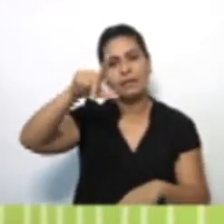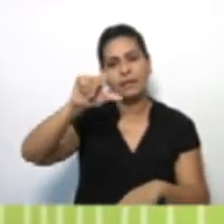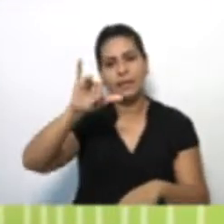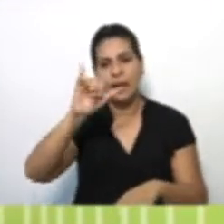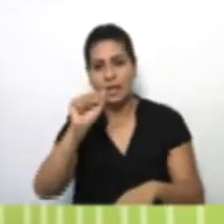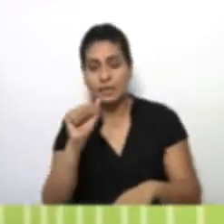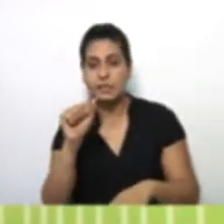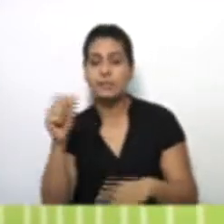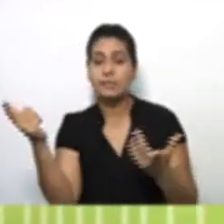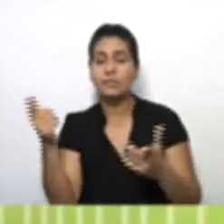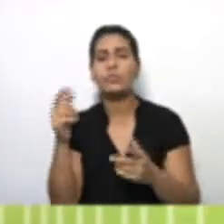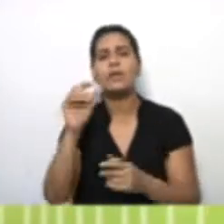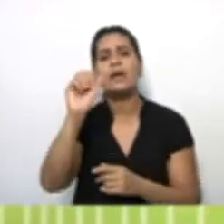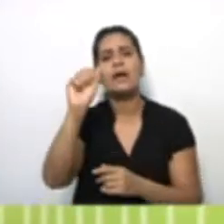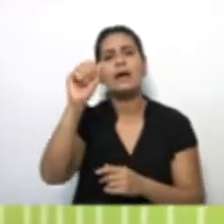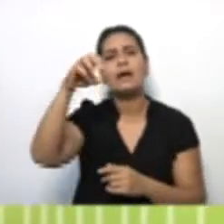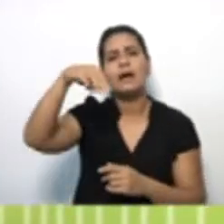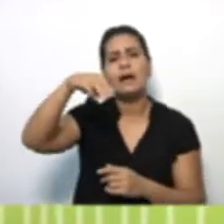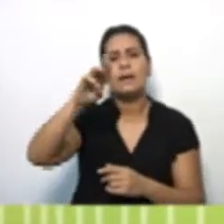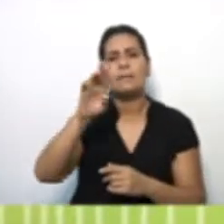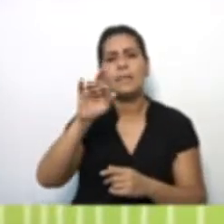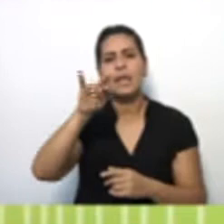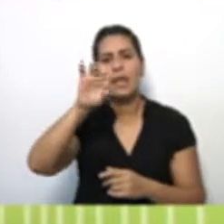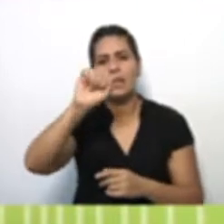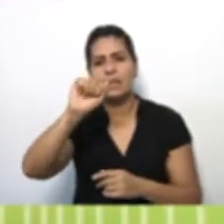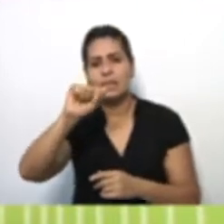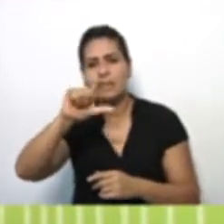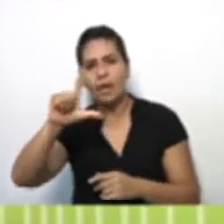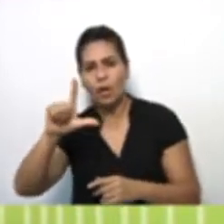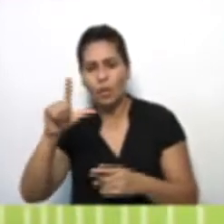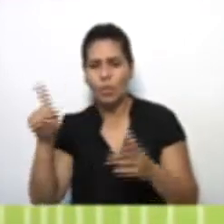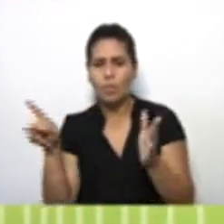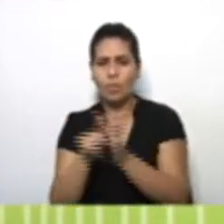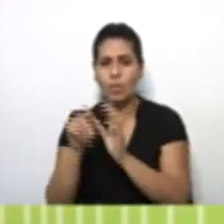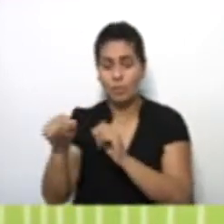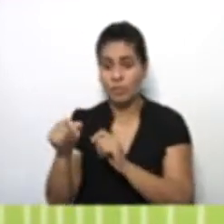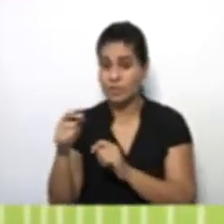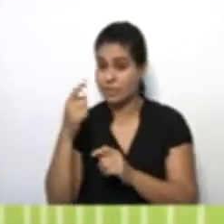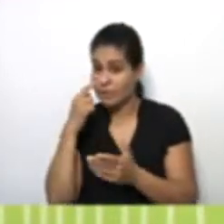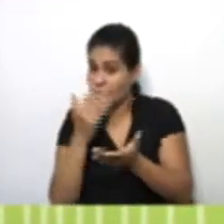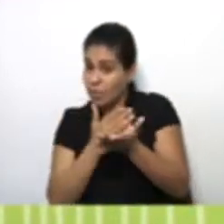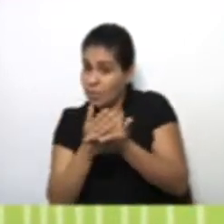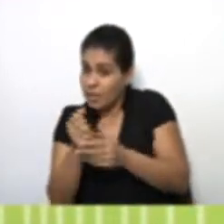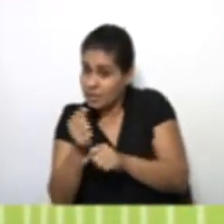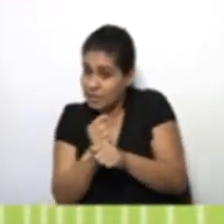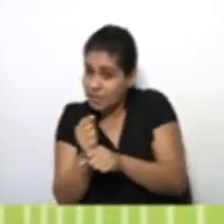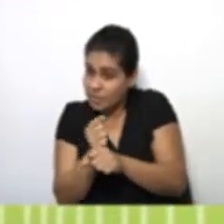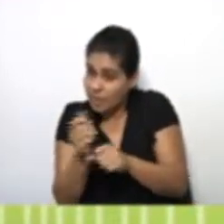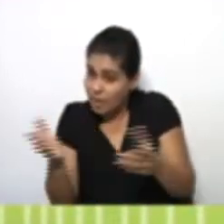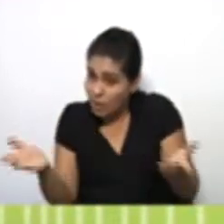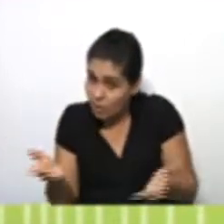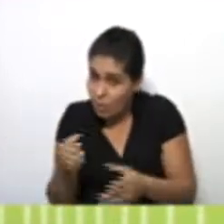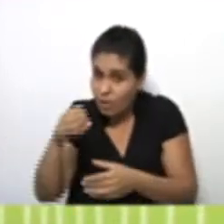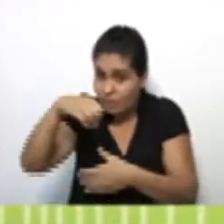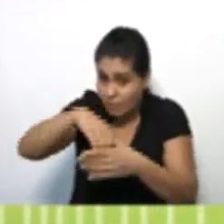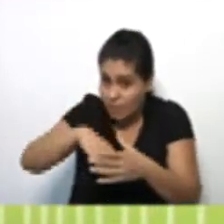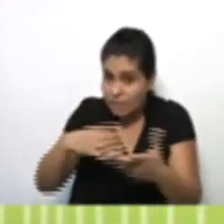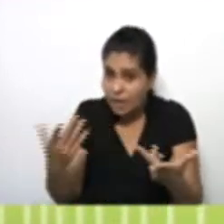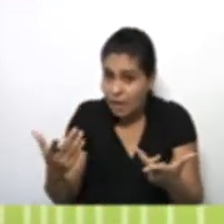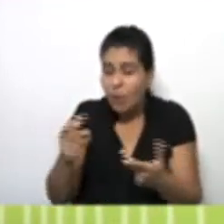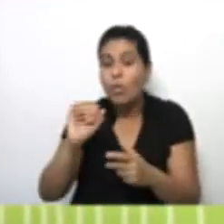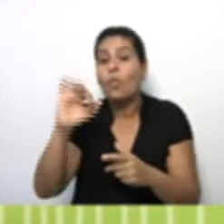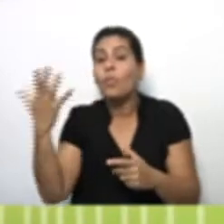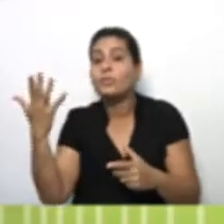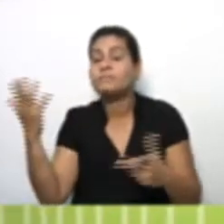ela trata exatamente disso. Por quê? Porque começa a verificar o quê? Será que no início do ano eu consigo plantar determinado